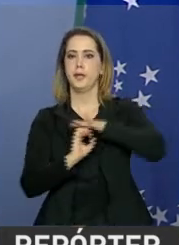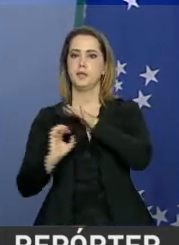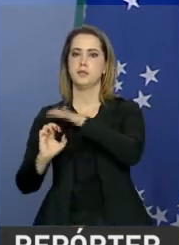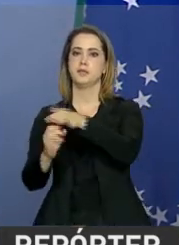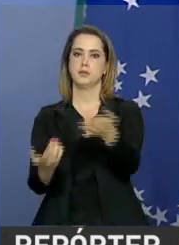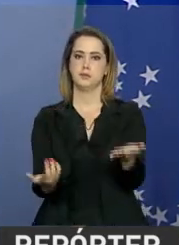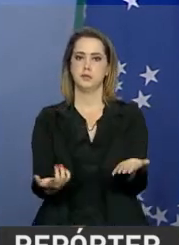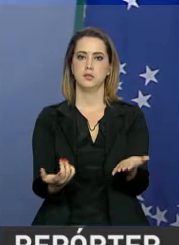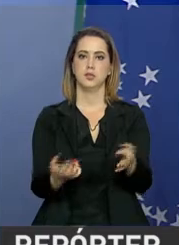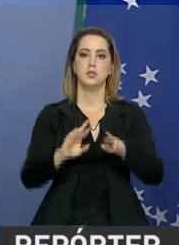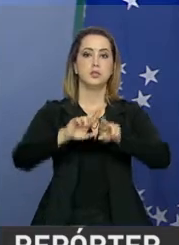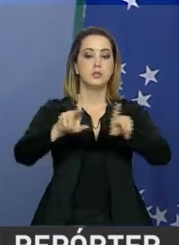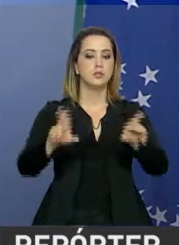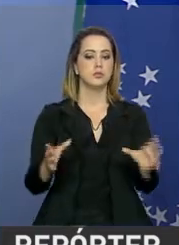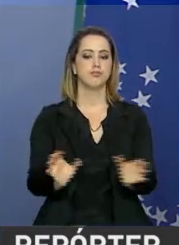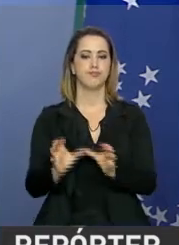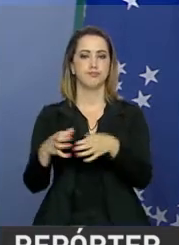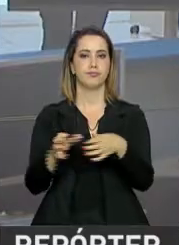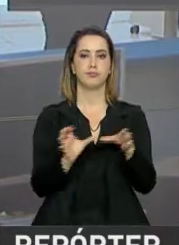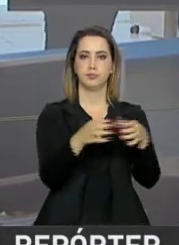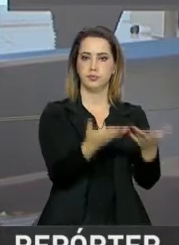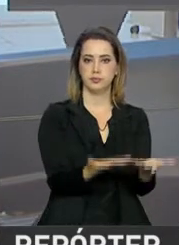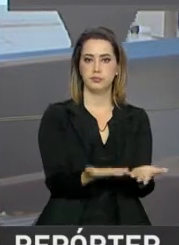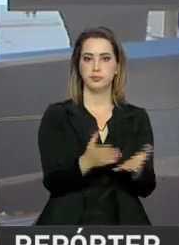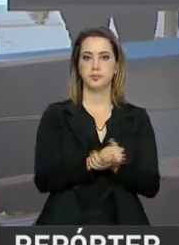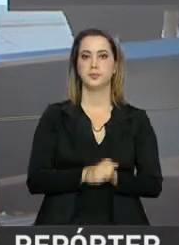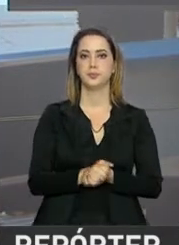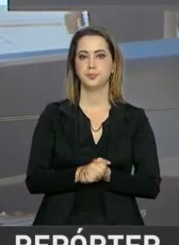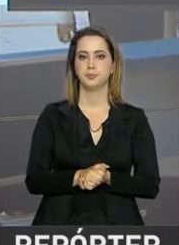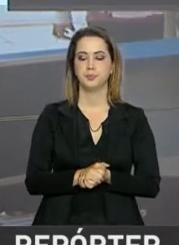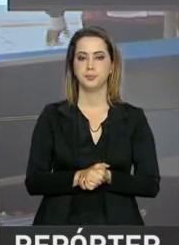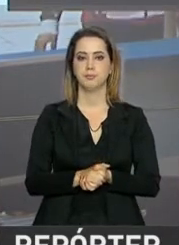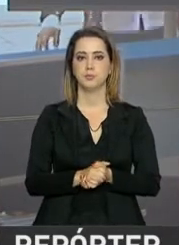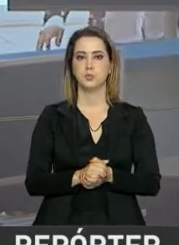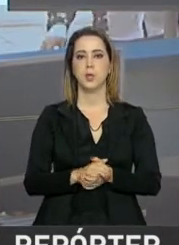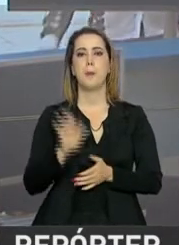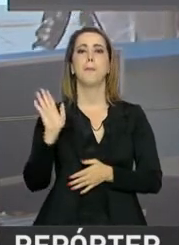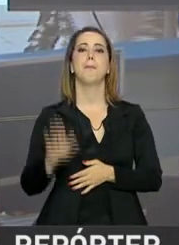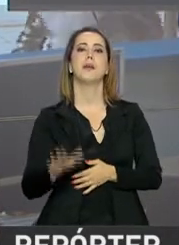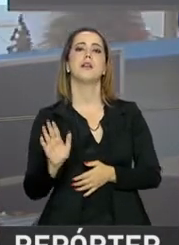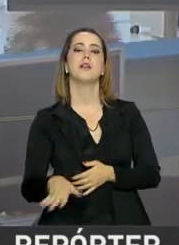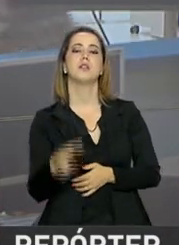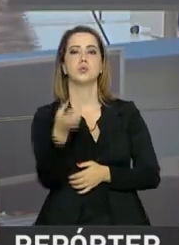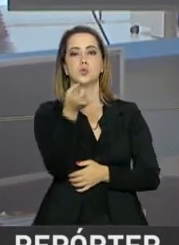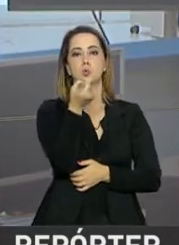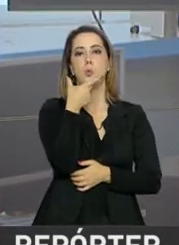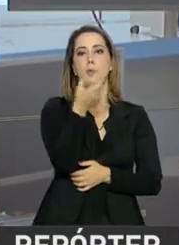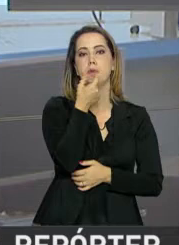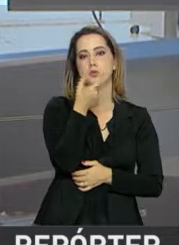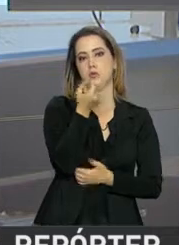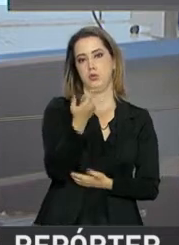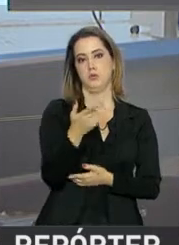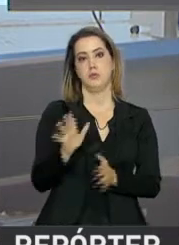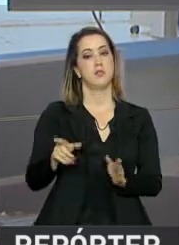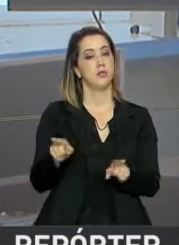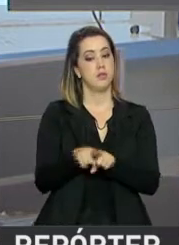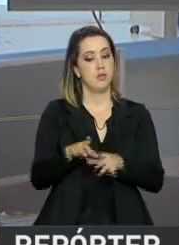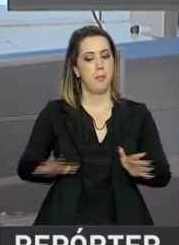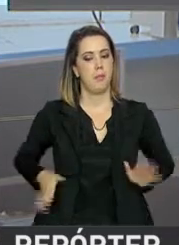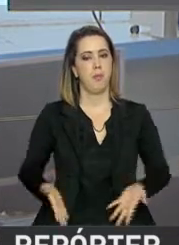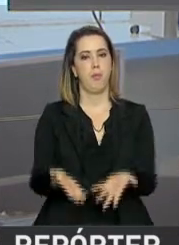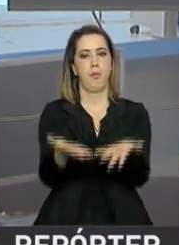nos mais diversos campos baratear o valor dos medicamentos de gerar mais empregos na indústria